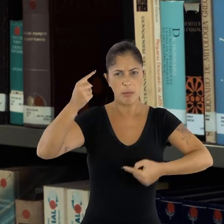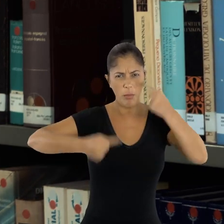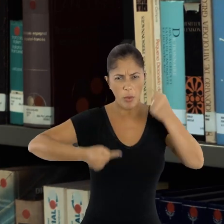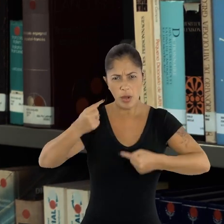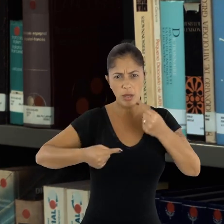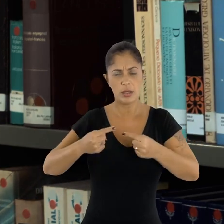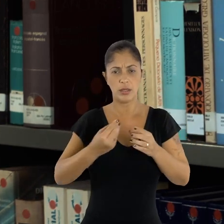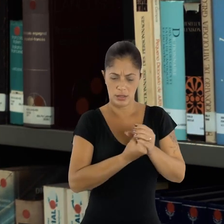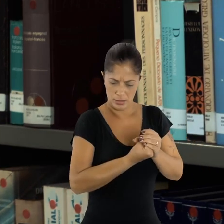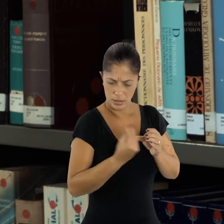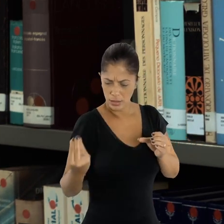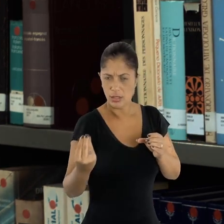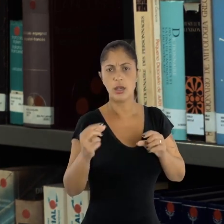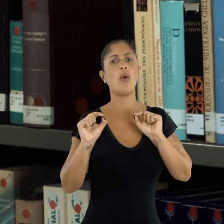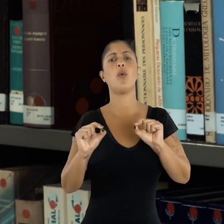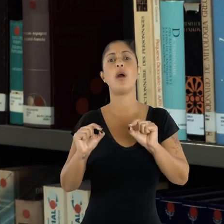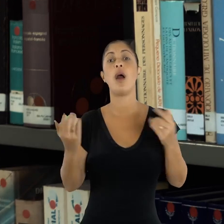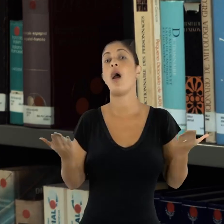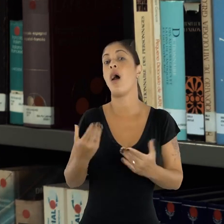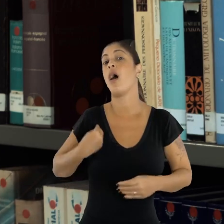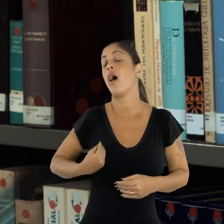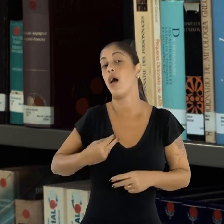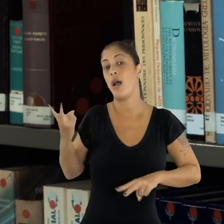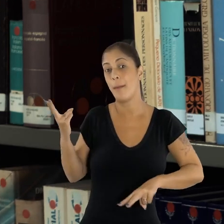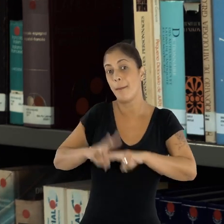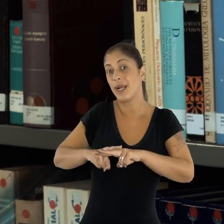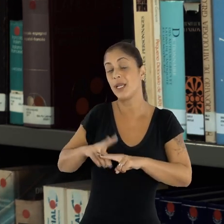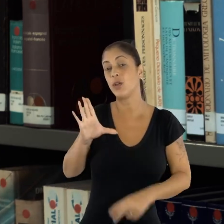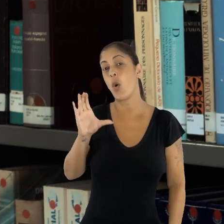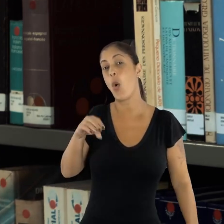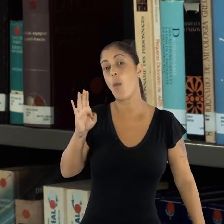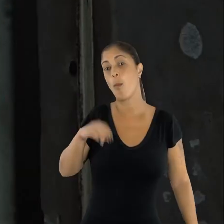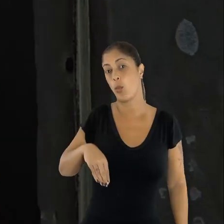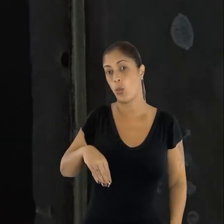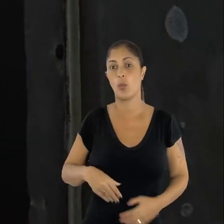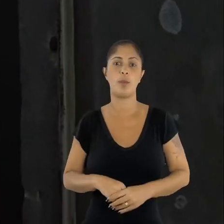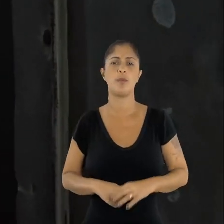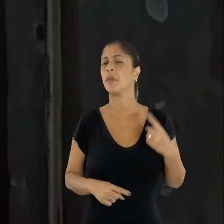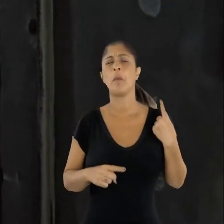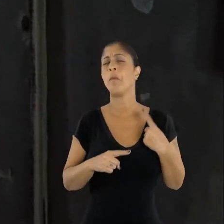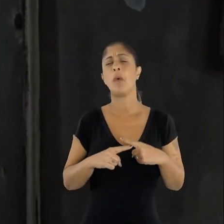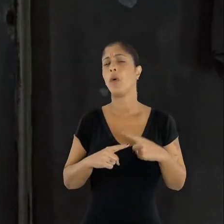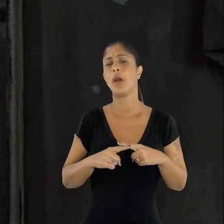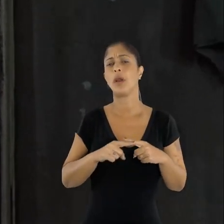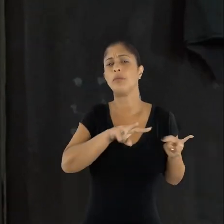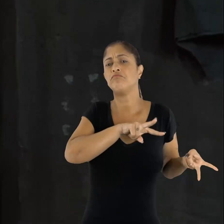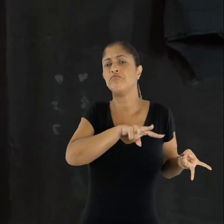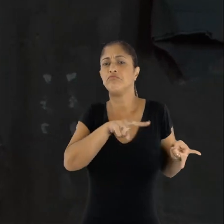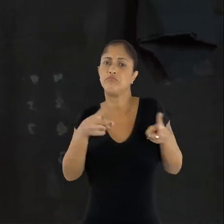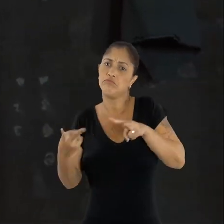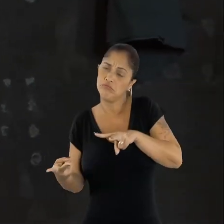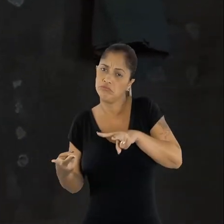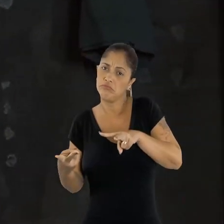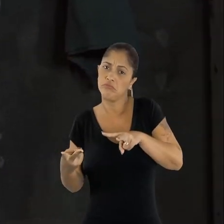políticos, retirados do meio deles para passar a conviver com presos comuns. Por que fomos